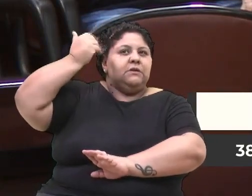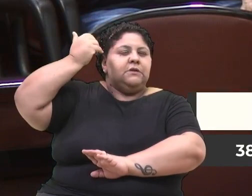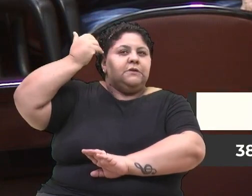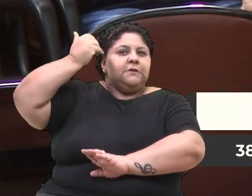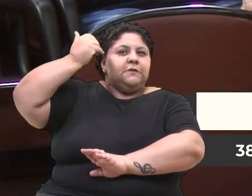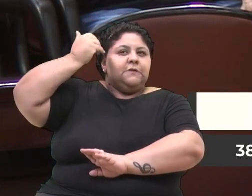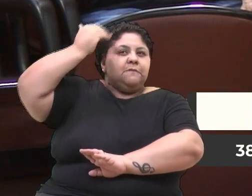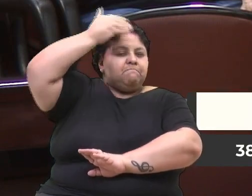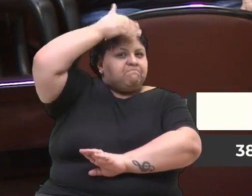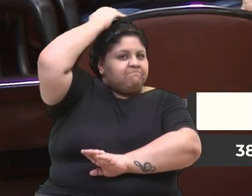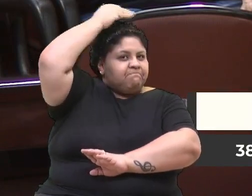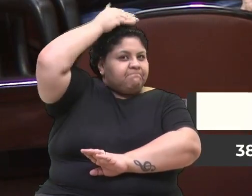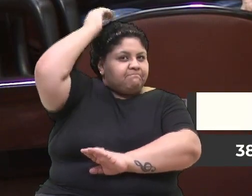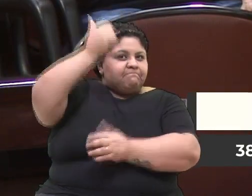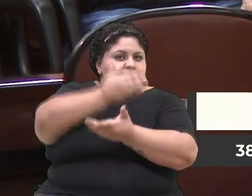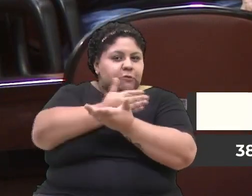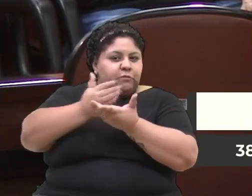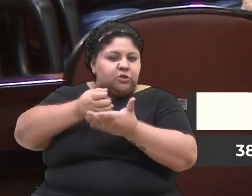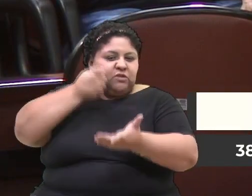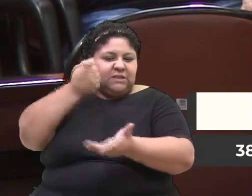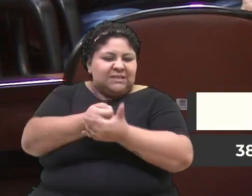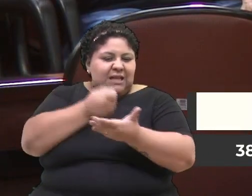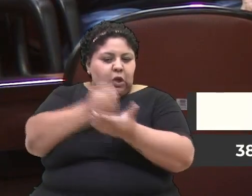que abraçou essa luta comunitária.